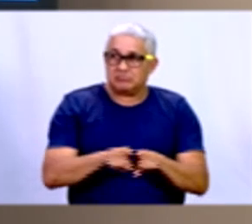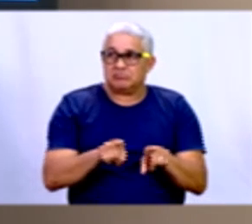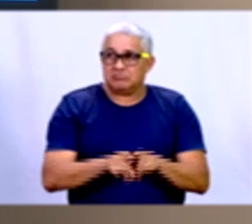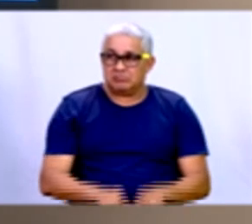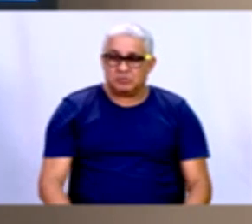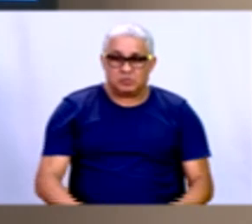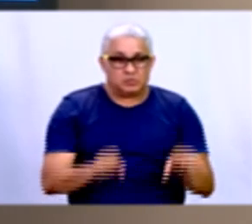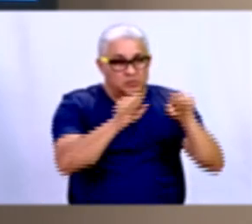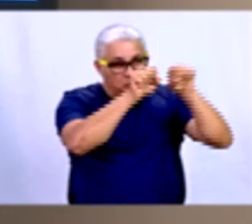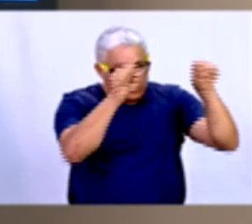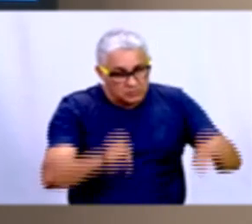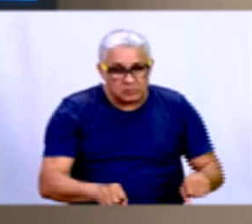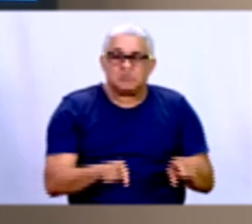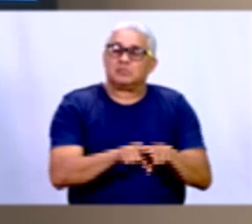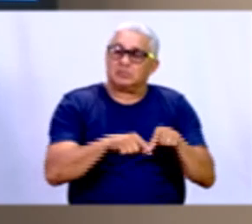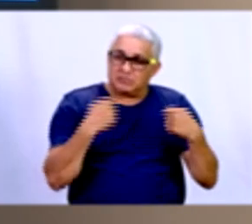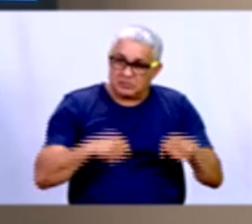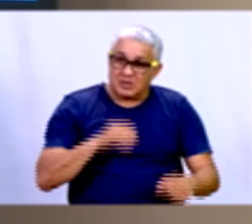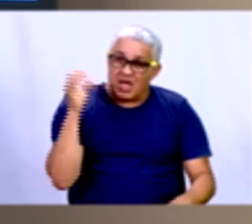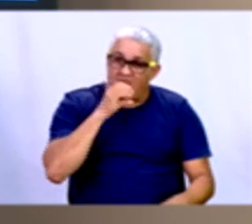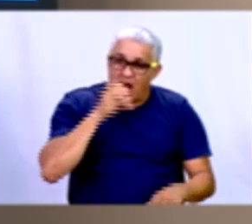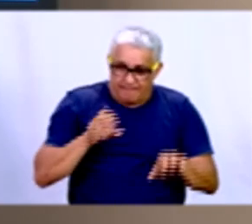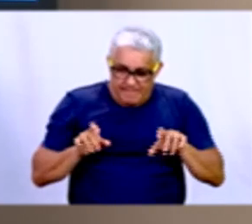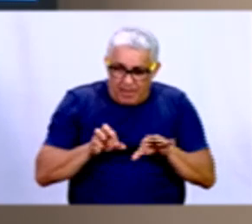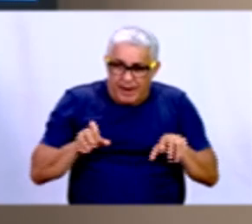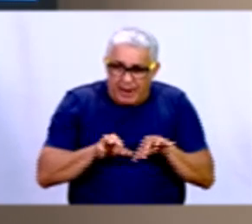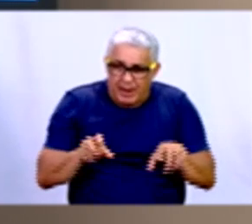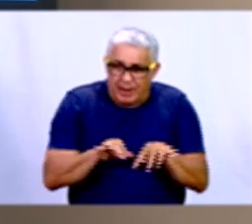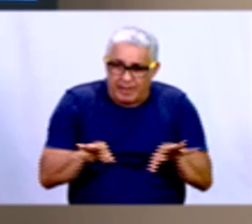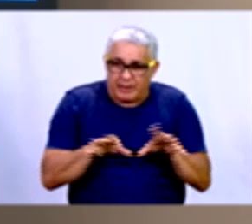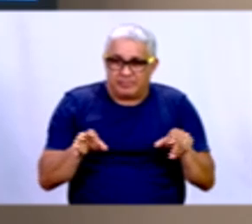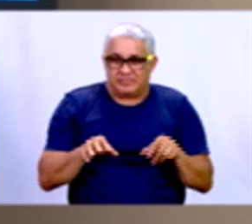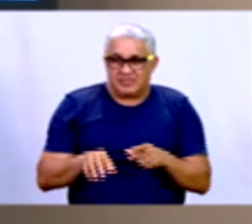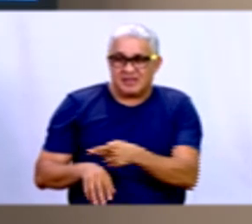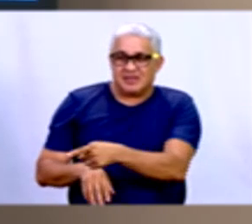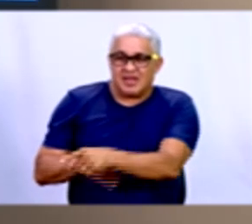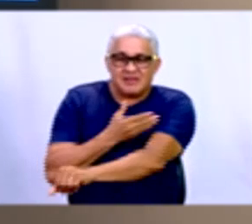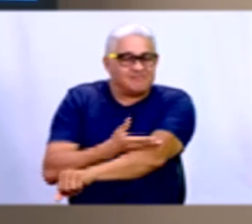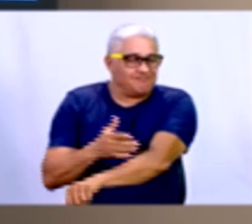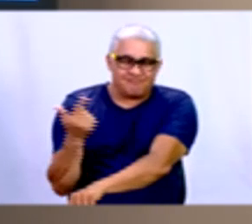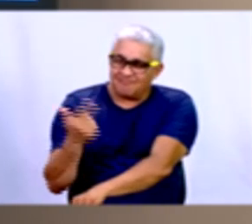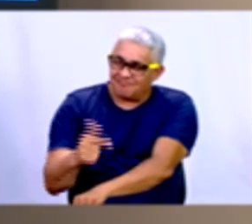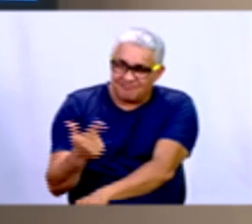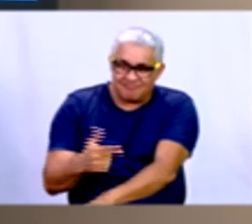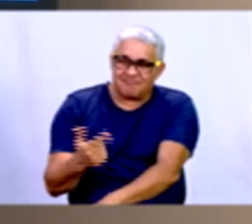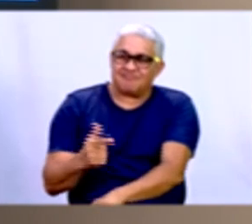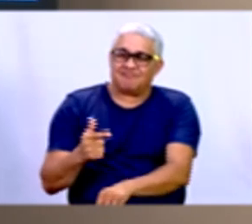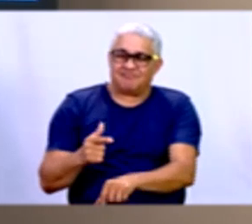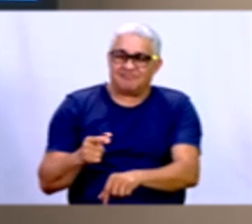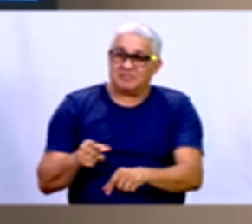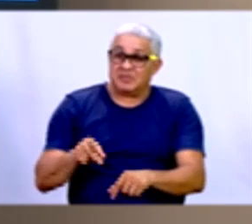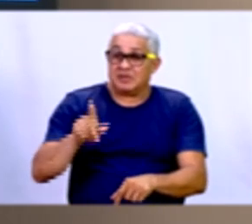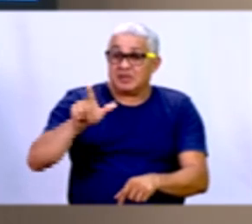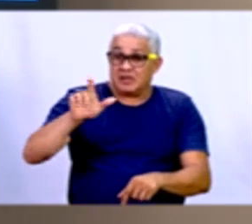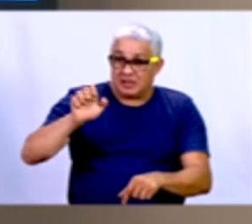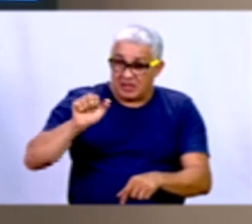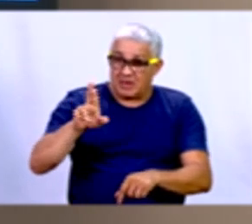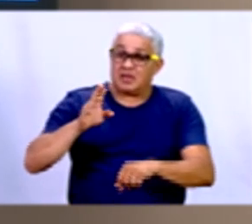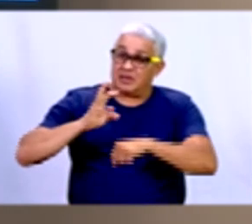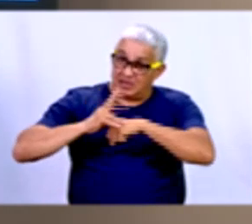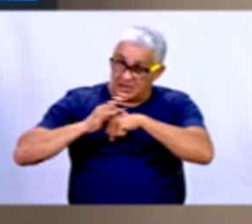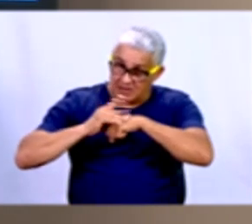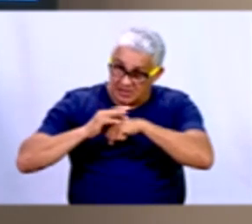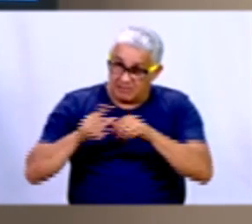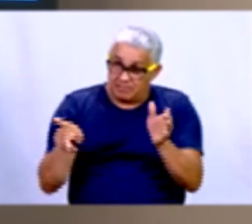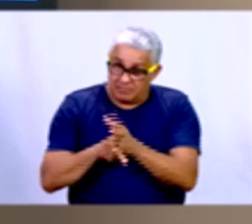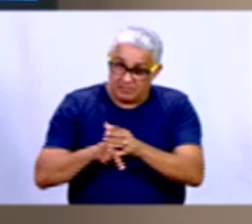repente, ele tenha que digitar muito rápido, talvez ele não seja acostumado a isso, já tenha desenvolvido uma LER, isso não vai ser bom para